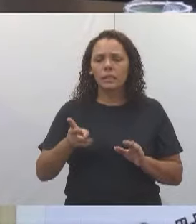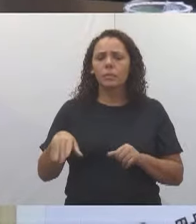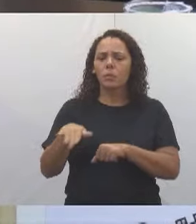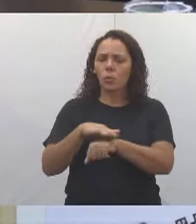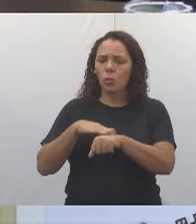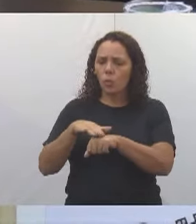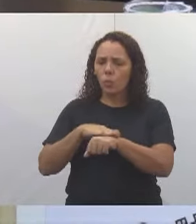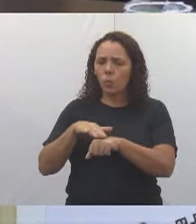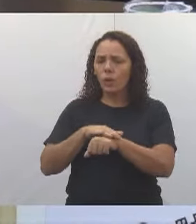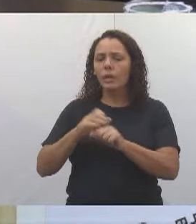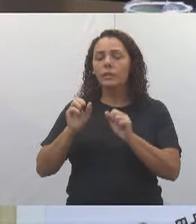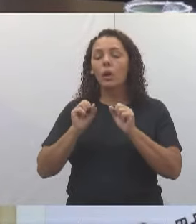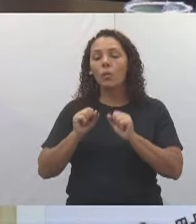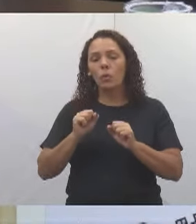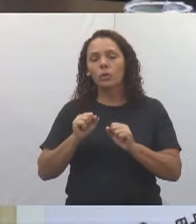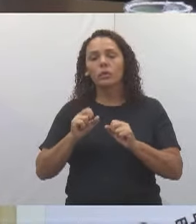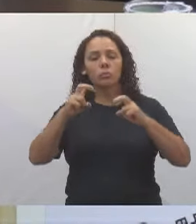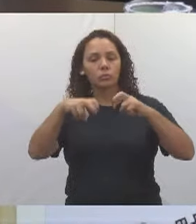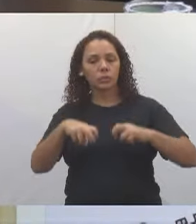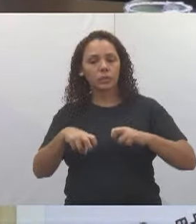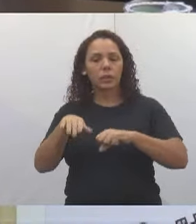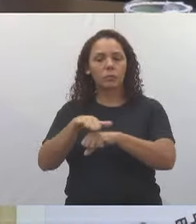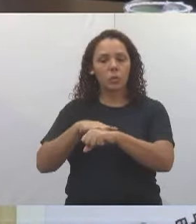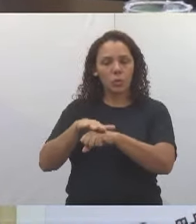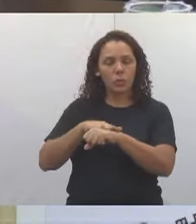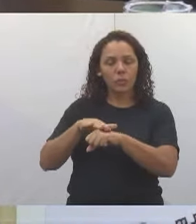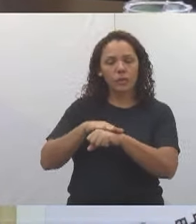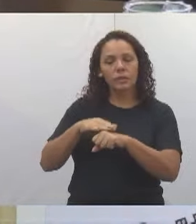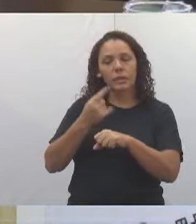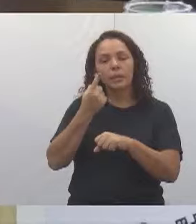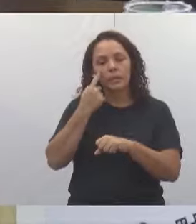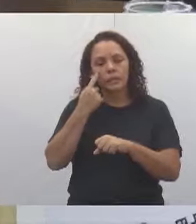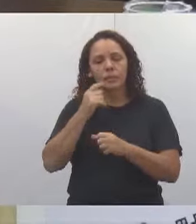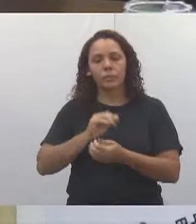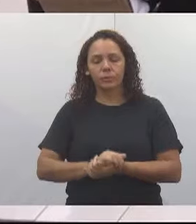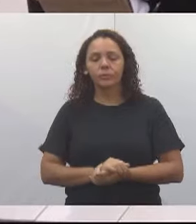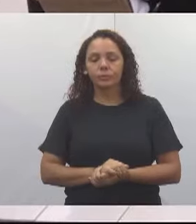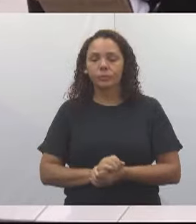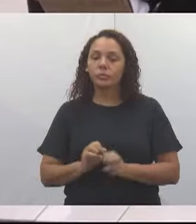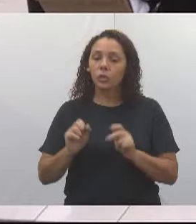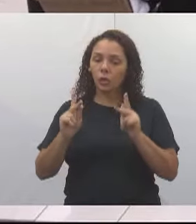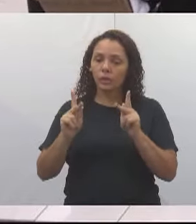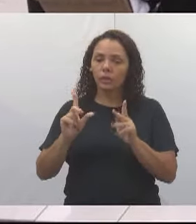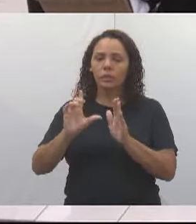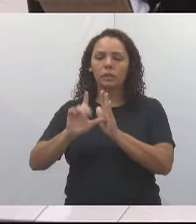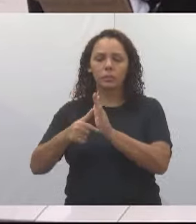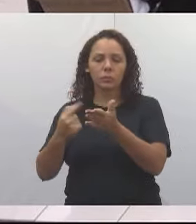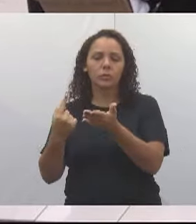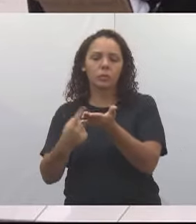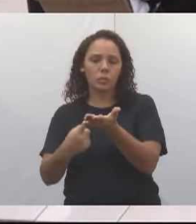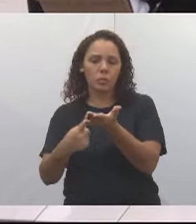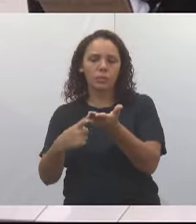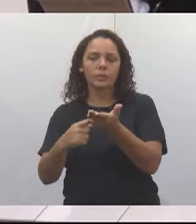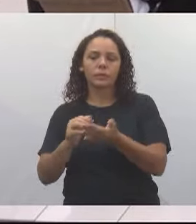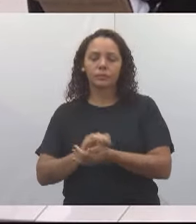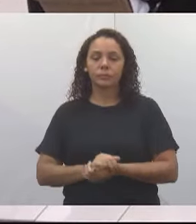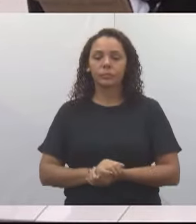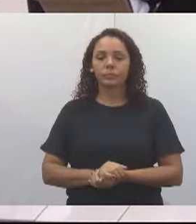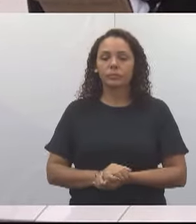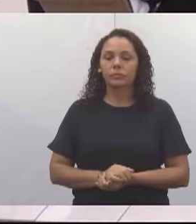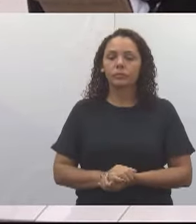sentar, conversar, tá, e ver com eles lá. A gente alinha. Tá? E agora, bom, primeiro também parabéns